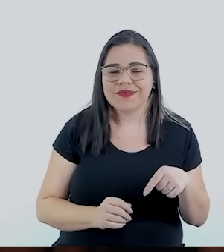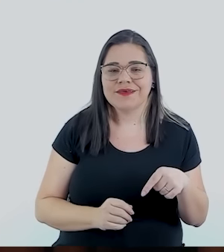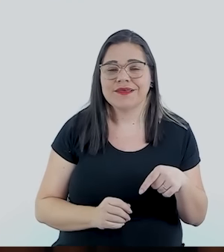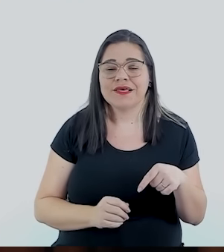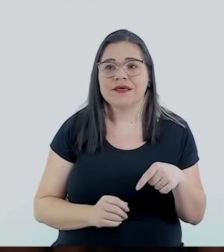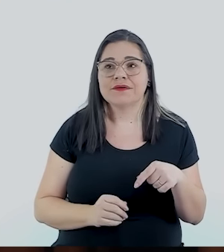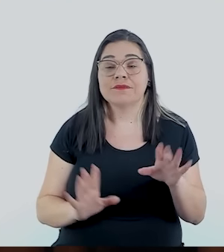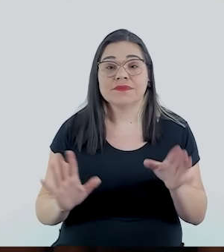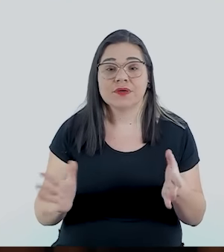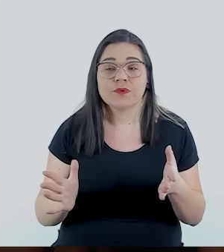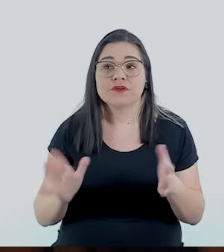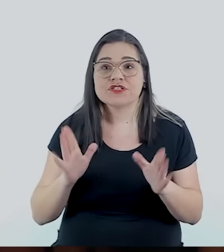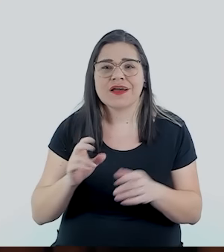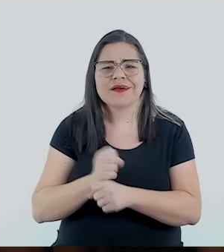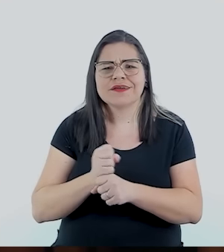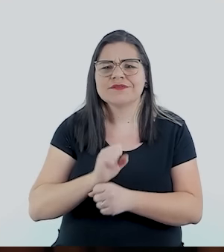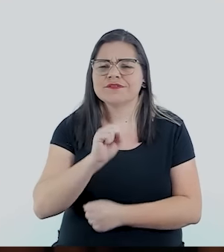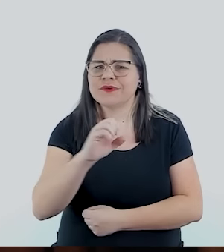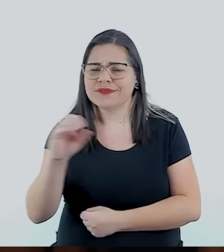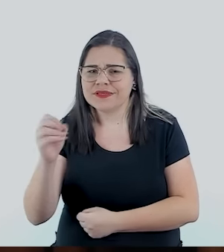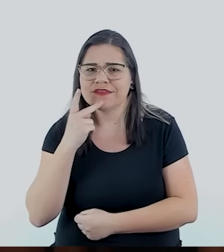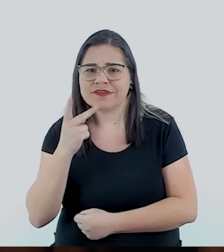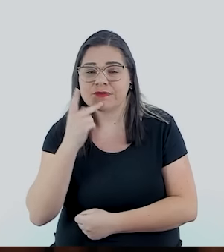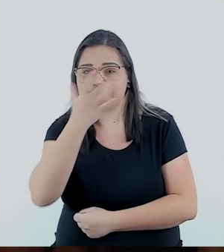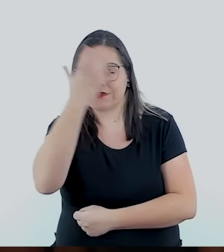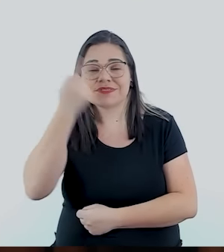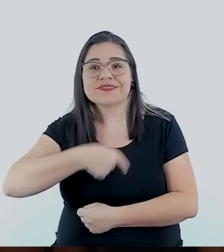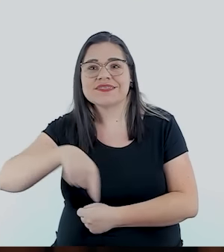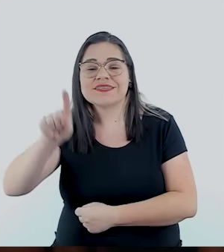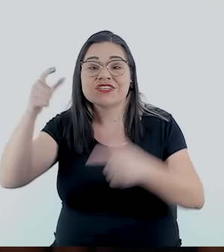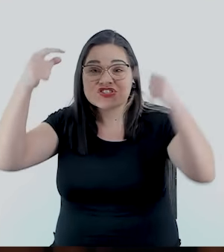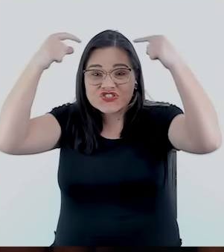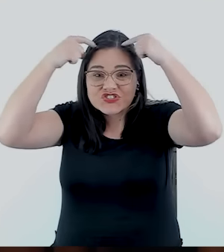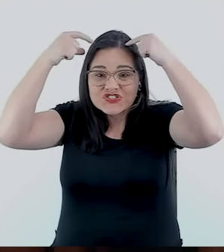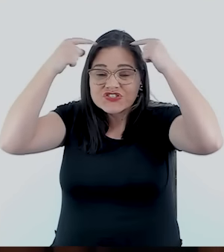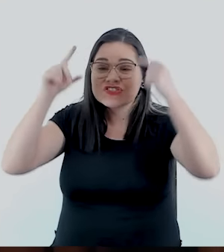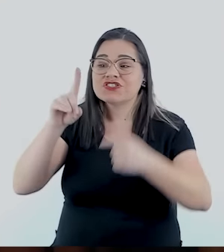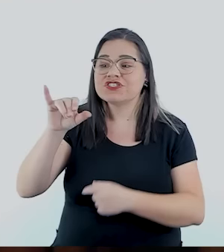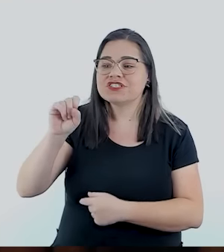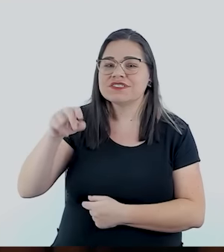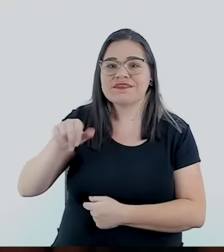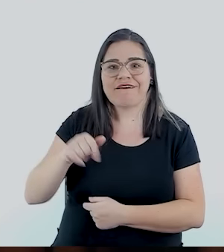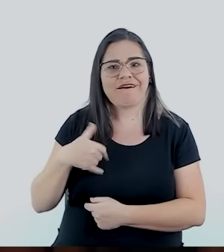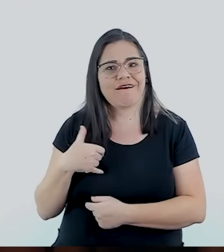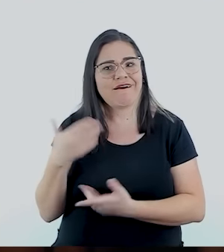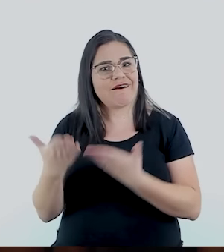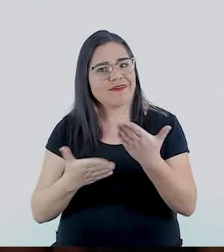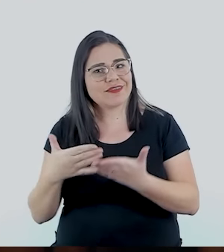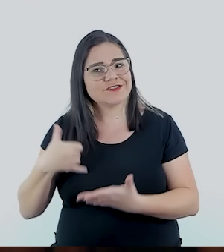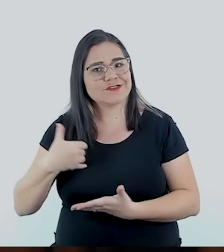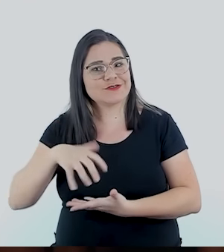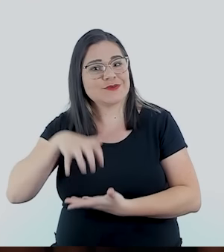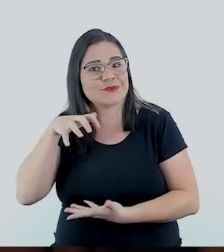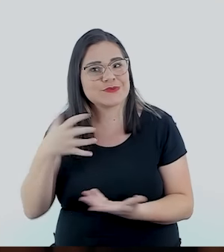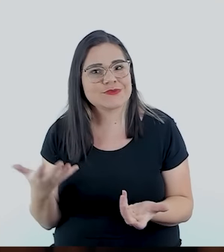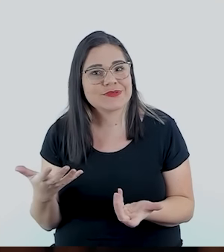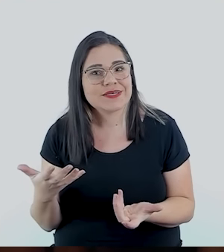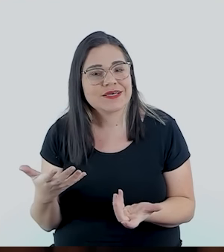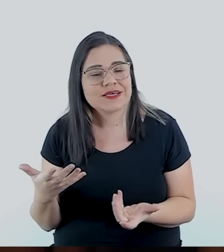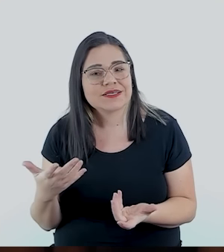já desde os anos 80 a gente ouvia aqui pessoas que iam para Disney por exemplo e falava Nossa fui atendido por idosos lá lá existe essa